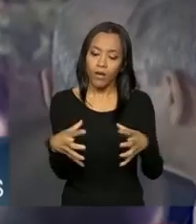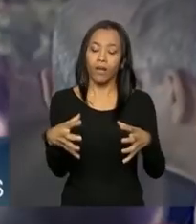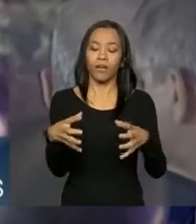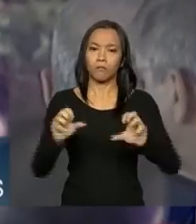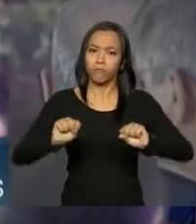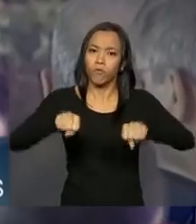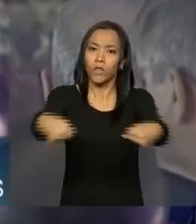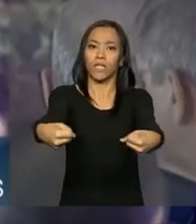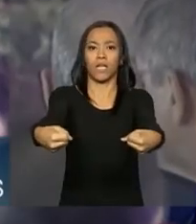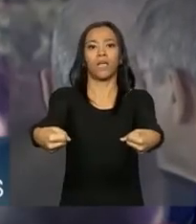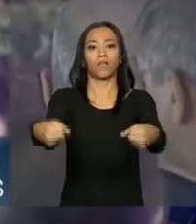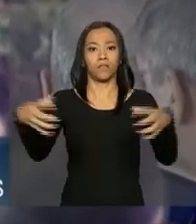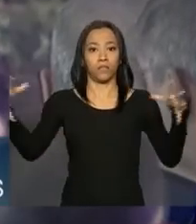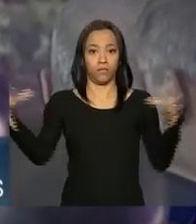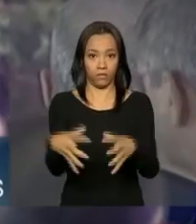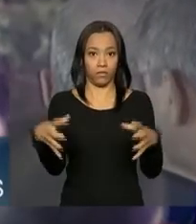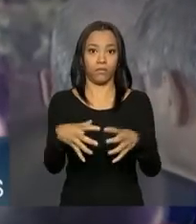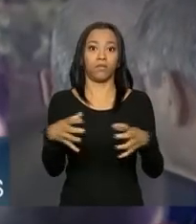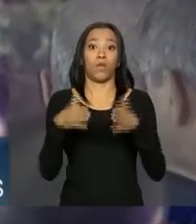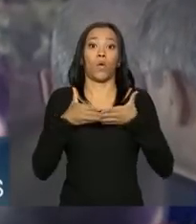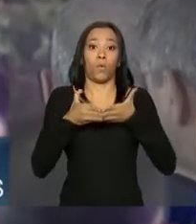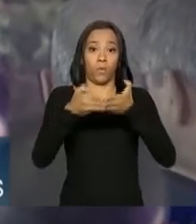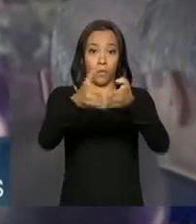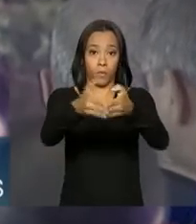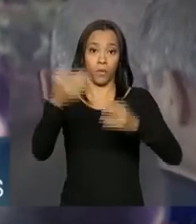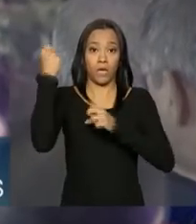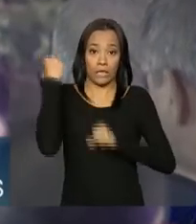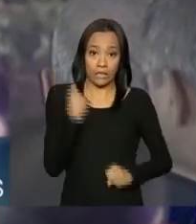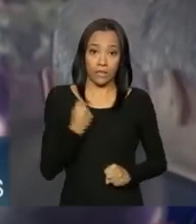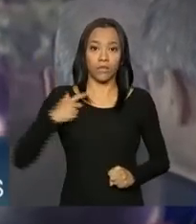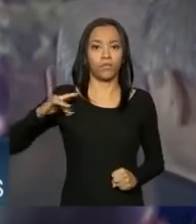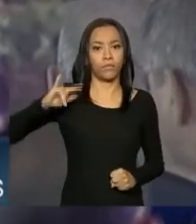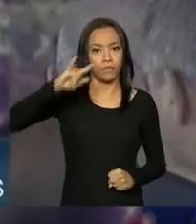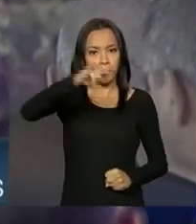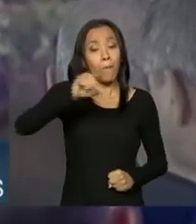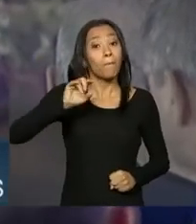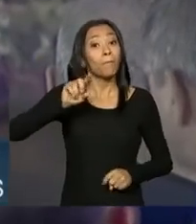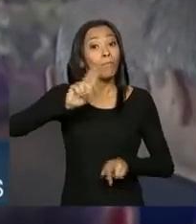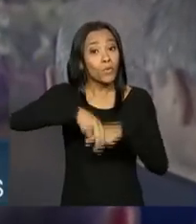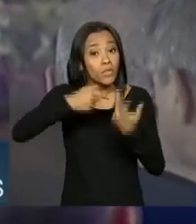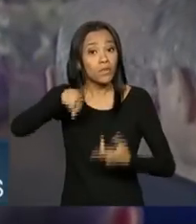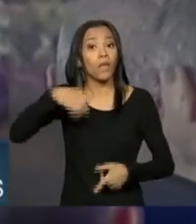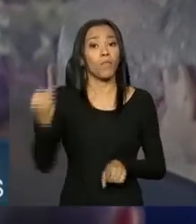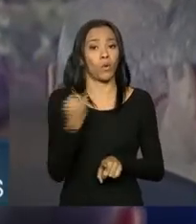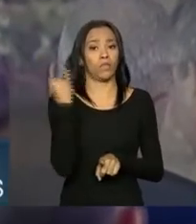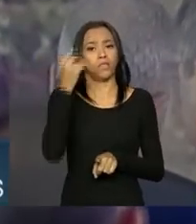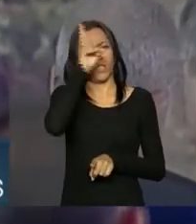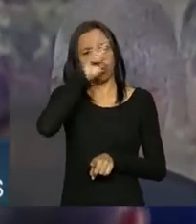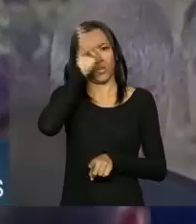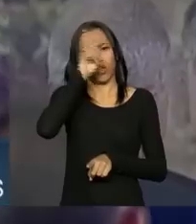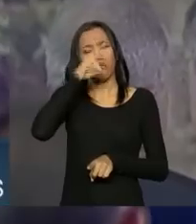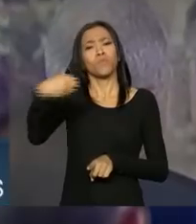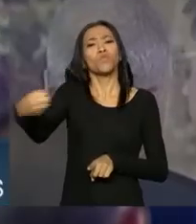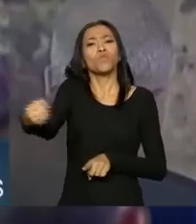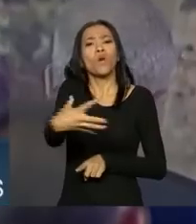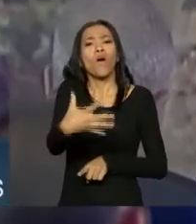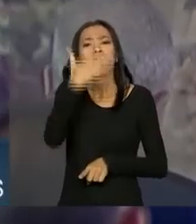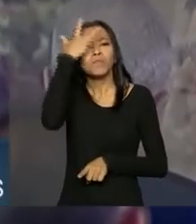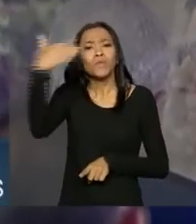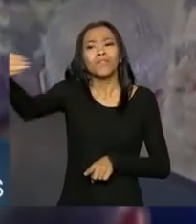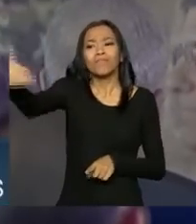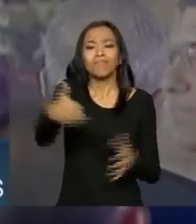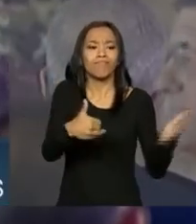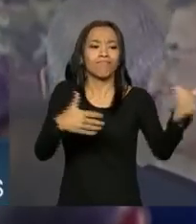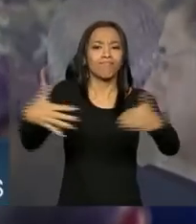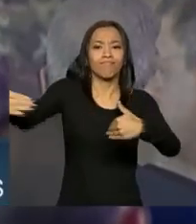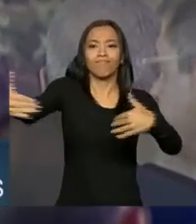do nosso país. Daí a importância da história para as novas gerações, para todos